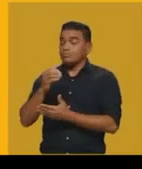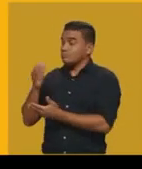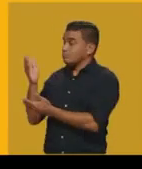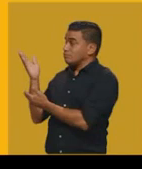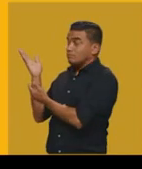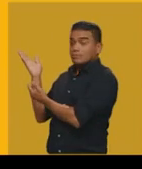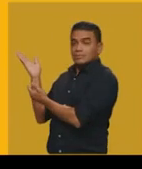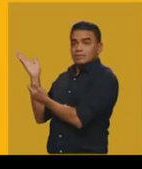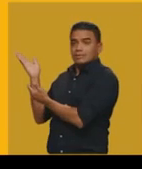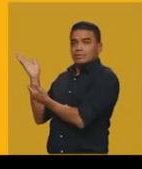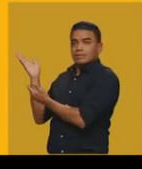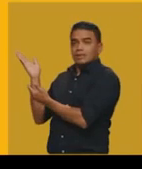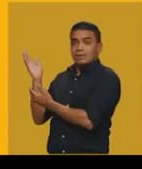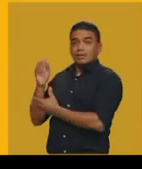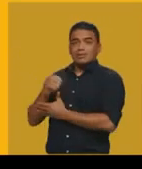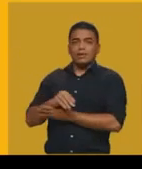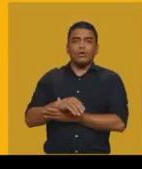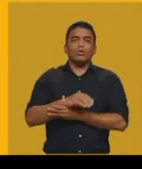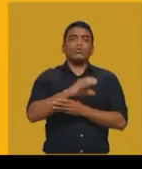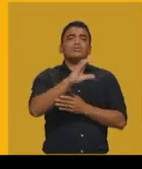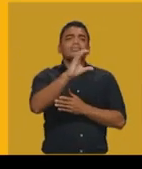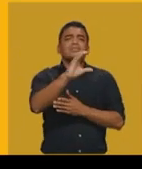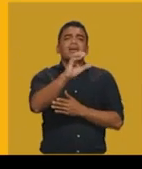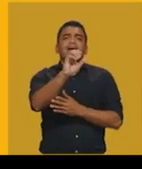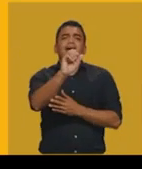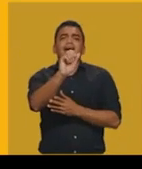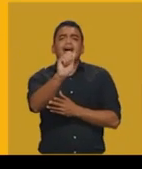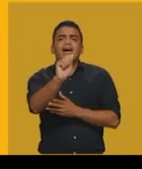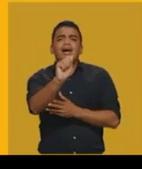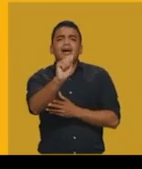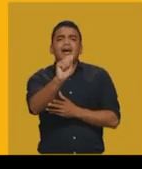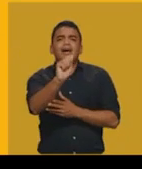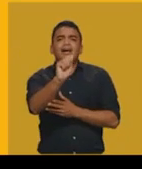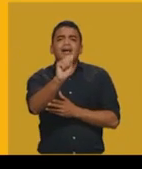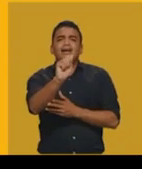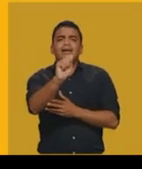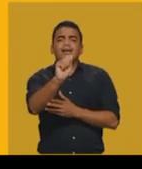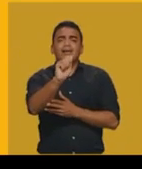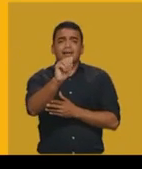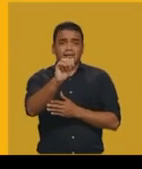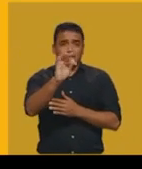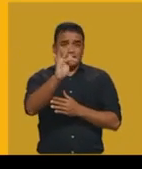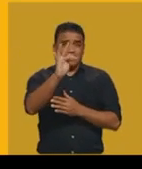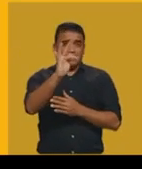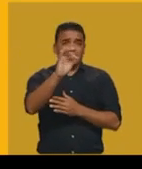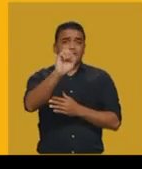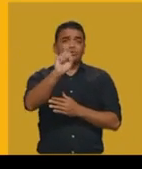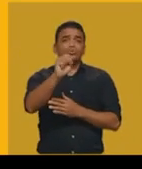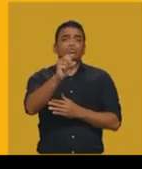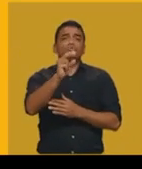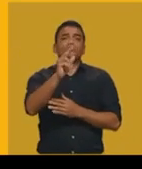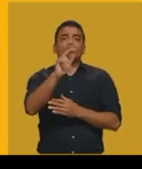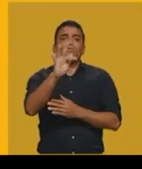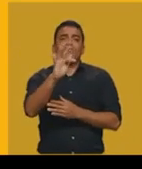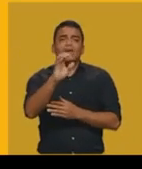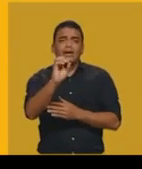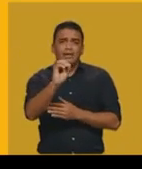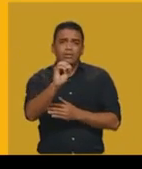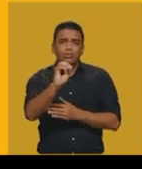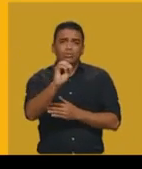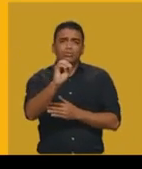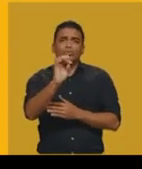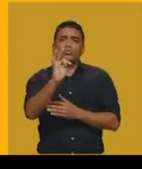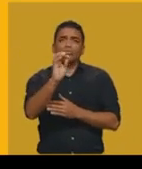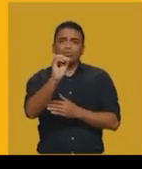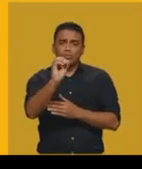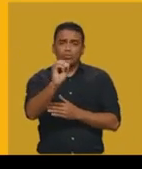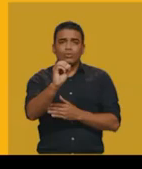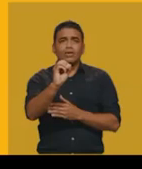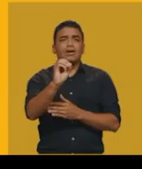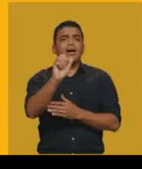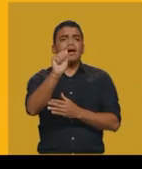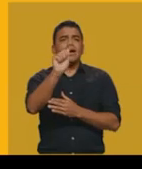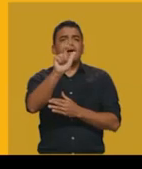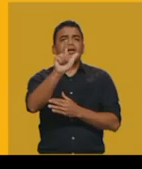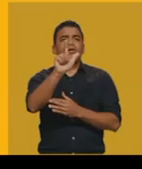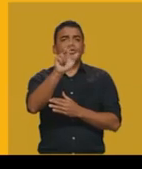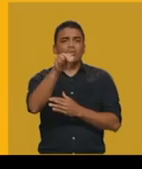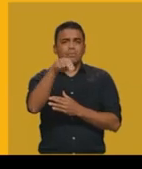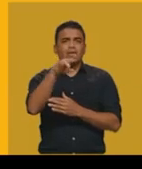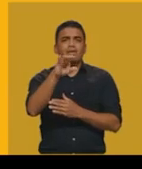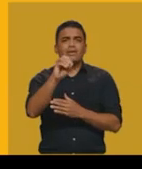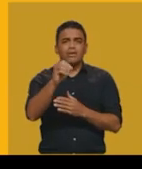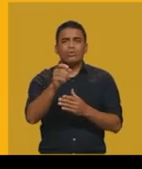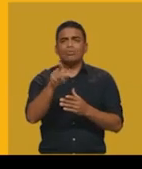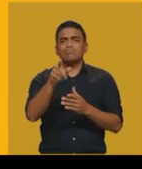Ca, e o sulfato de alumínio, que é o AlSO4, ok?